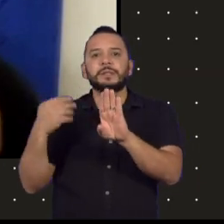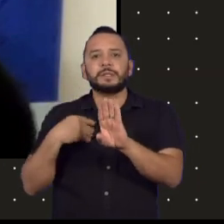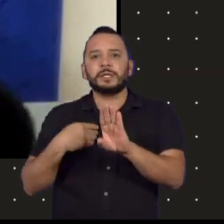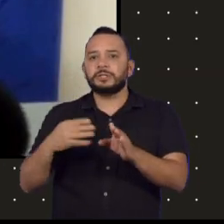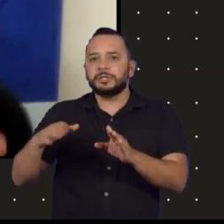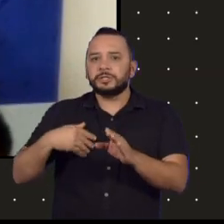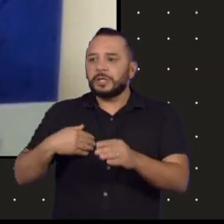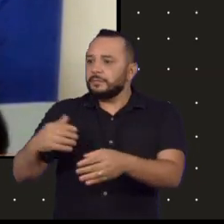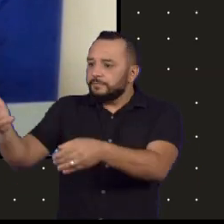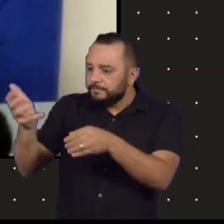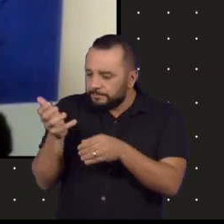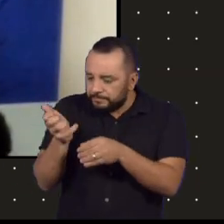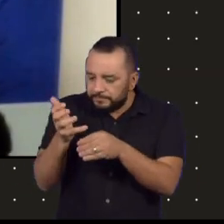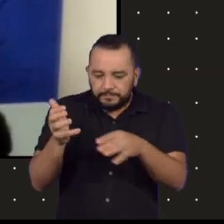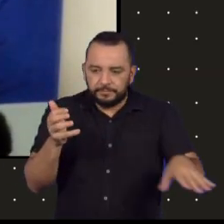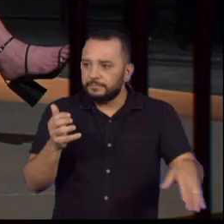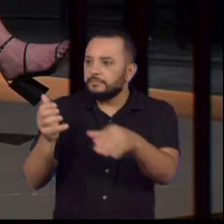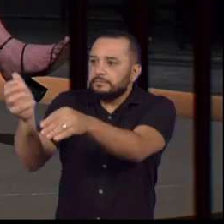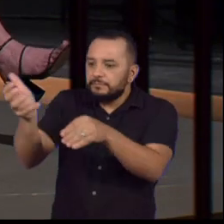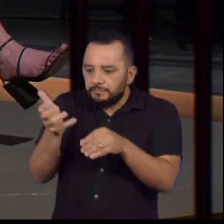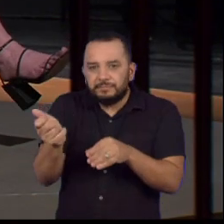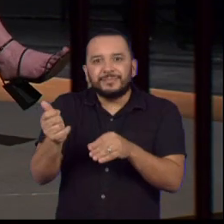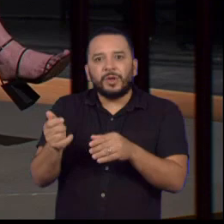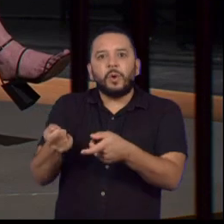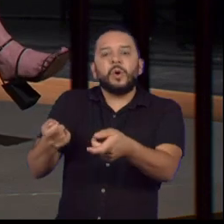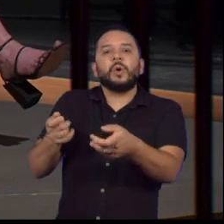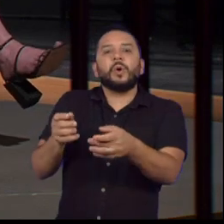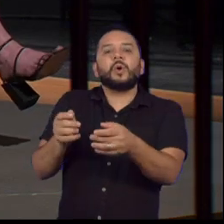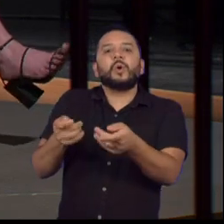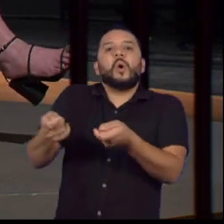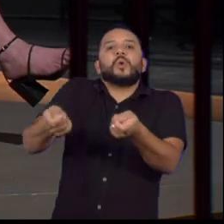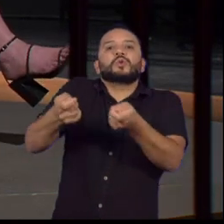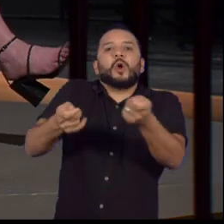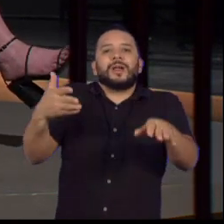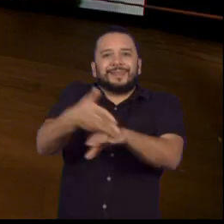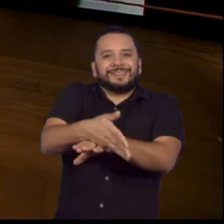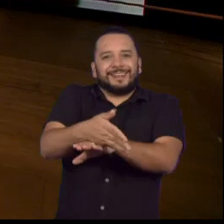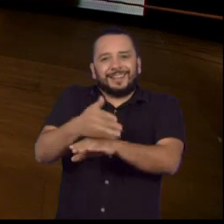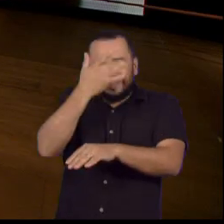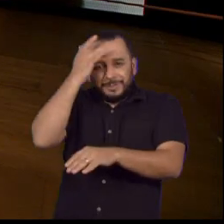Olha o acesso que eu tive. A entrada.